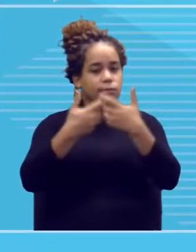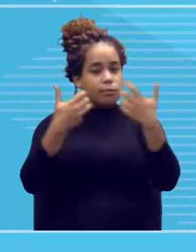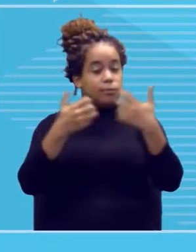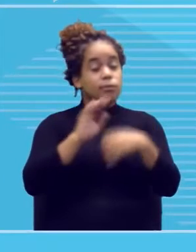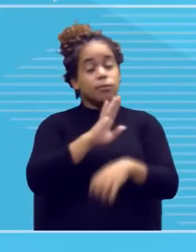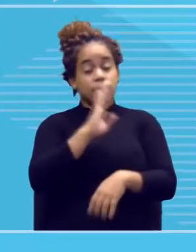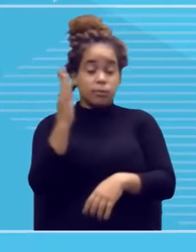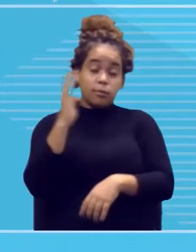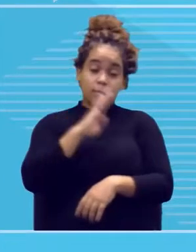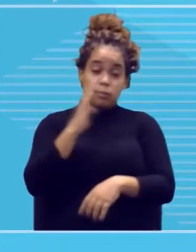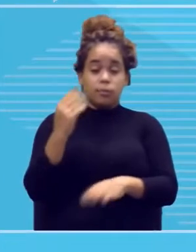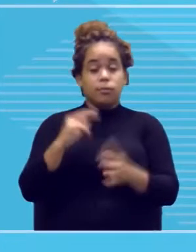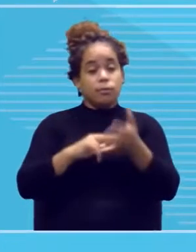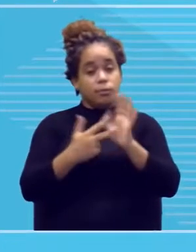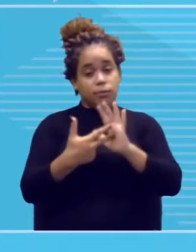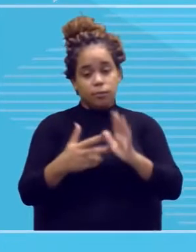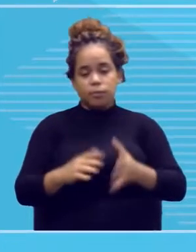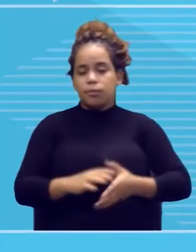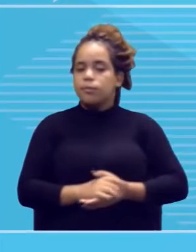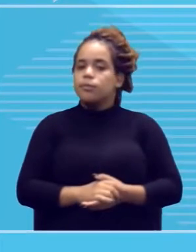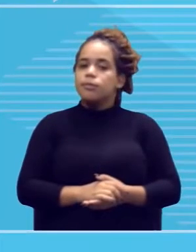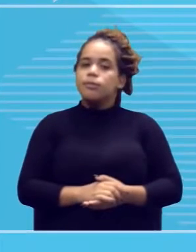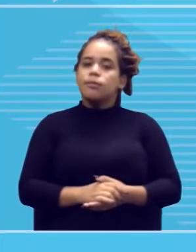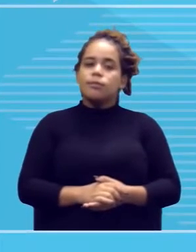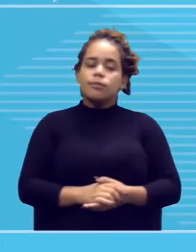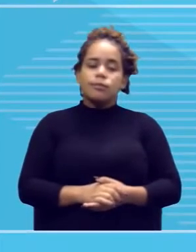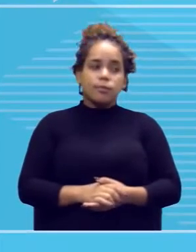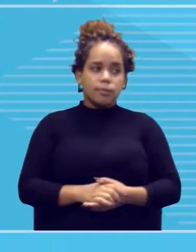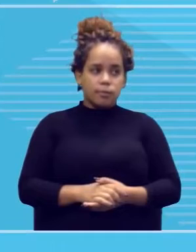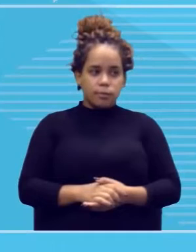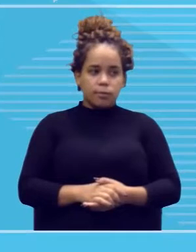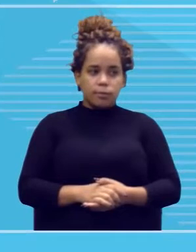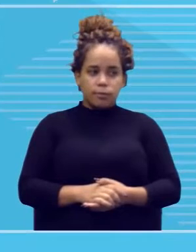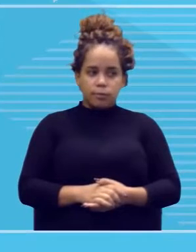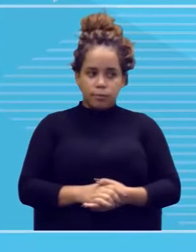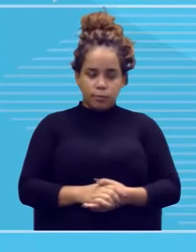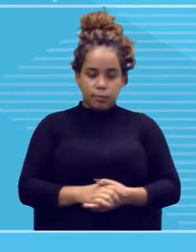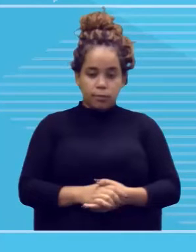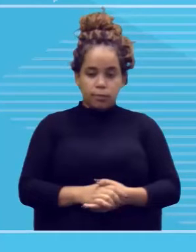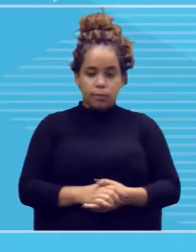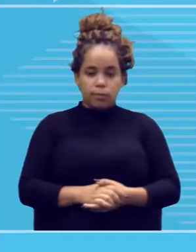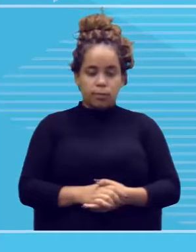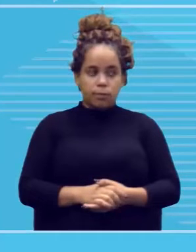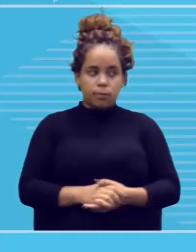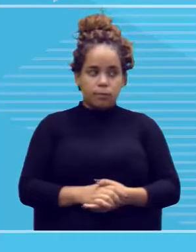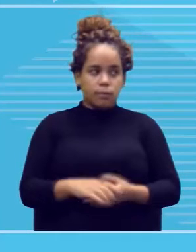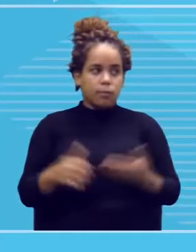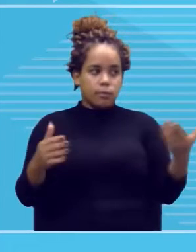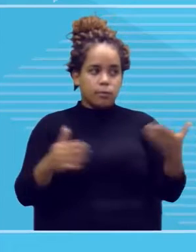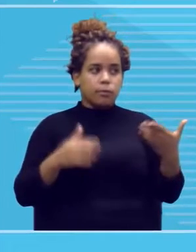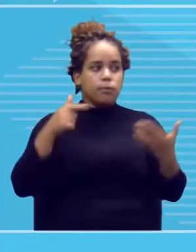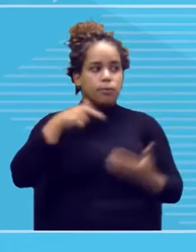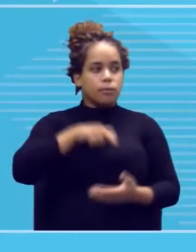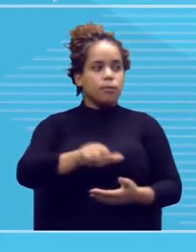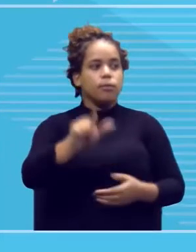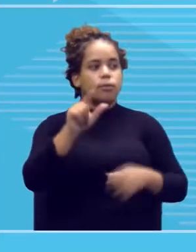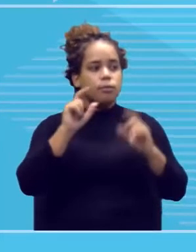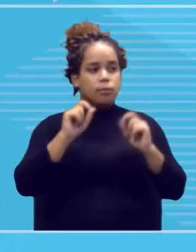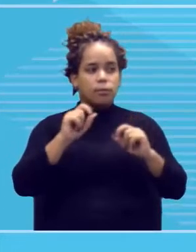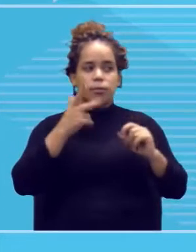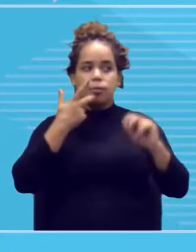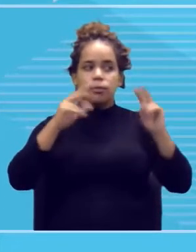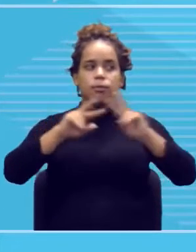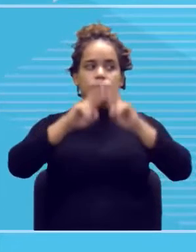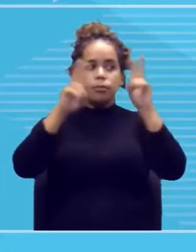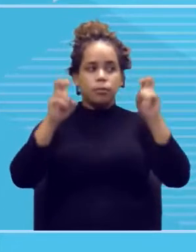tá ok talvez beleza é isso aí vamos continuar vamos continuar vamos continuar ainda falando